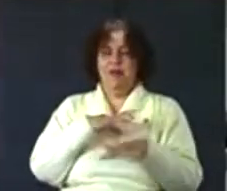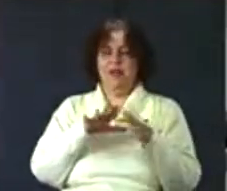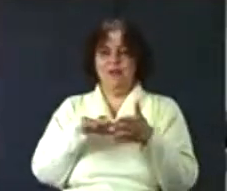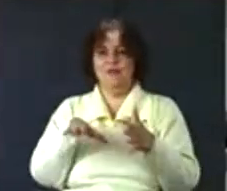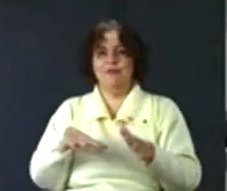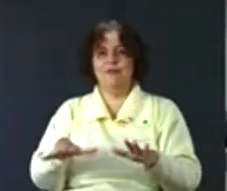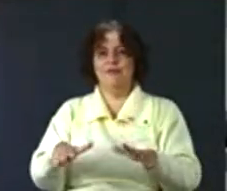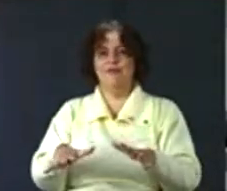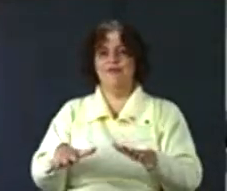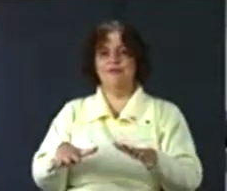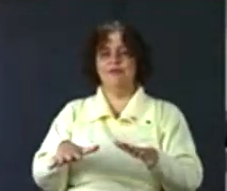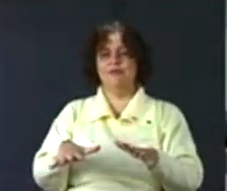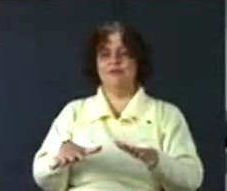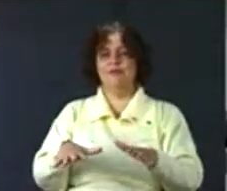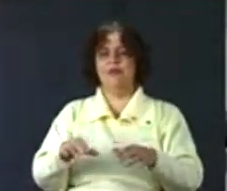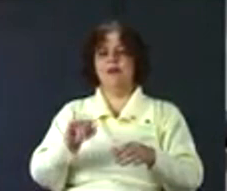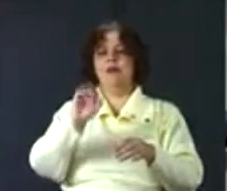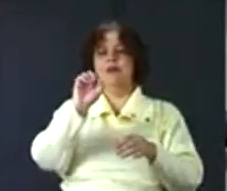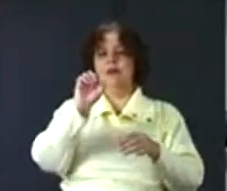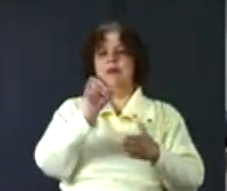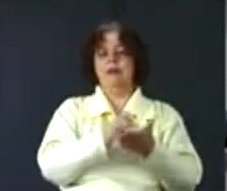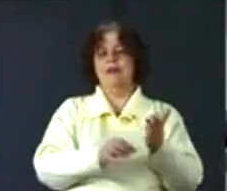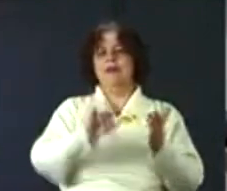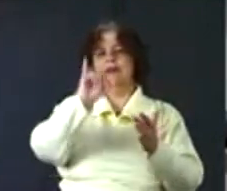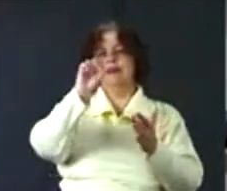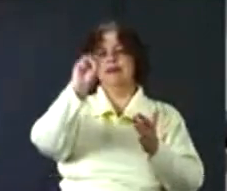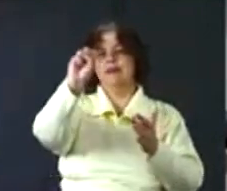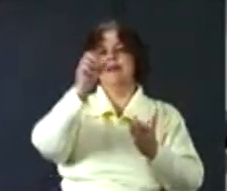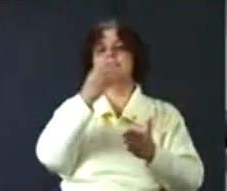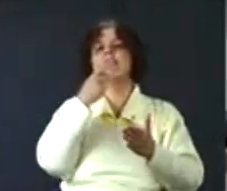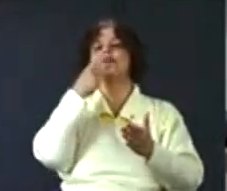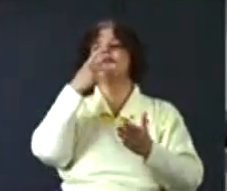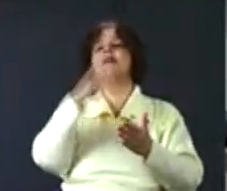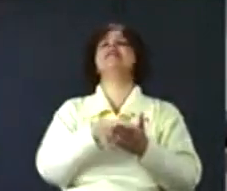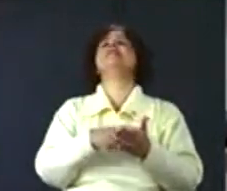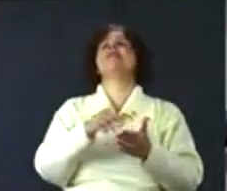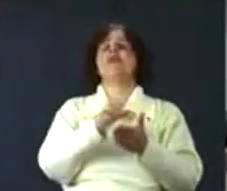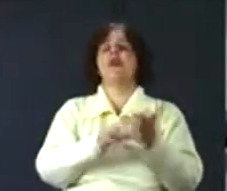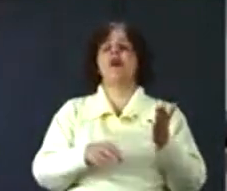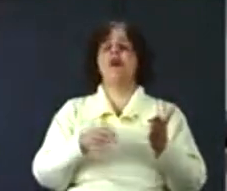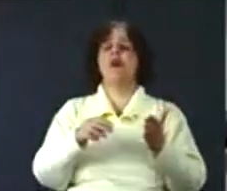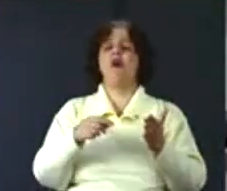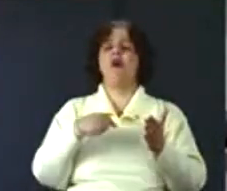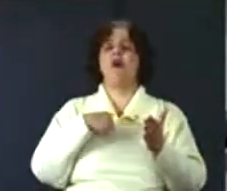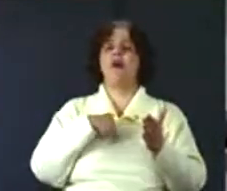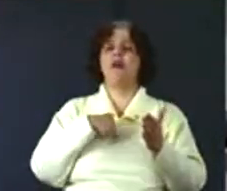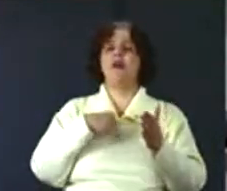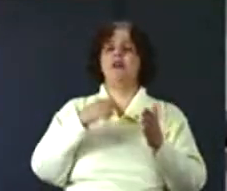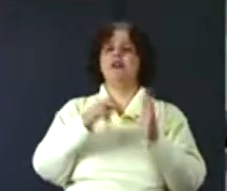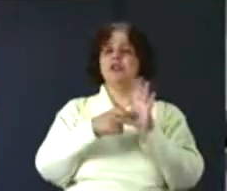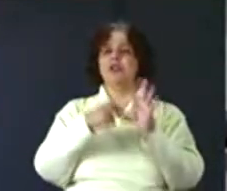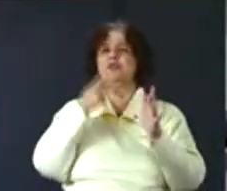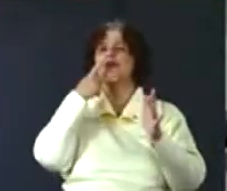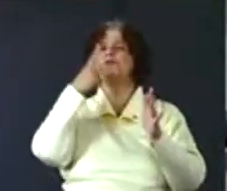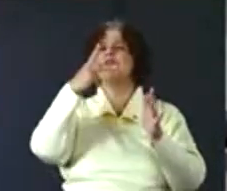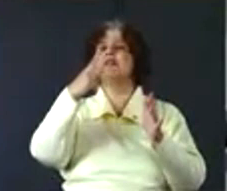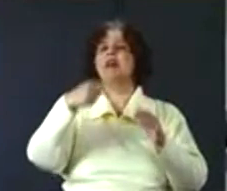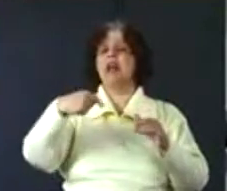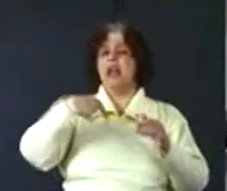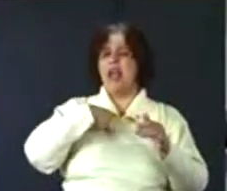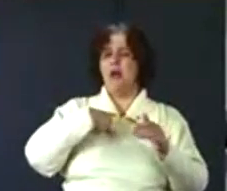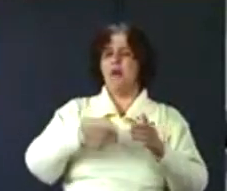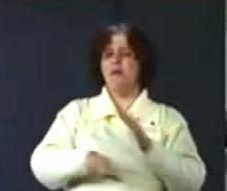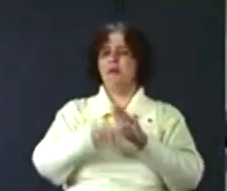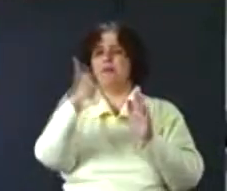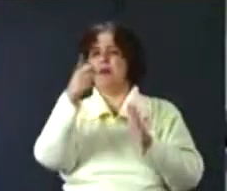Isaías, no capítulo 44, verso 6, já afirmara isto: o Senhor se apresentando, eu sou o primeiro e o último, e não há nenhum Deus